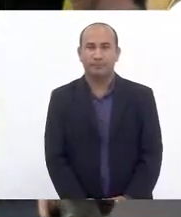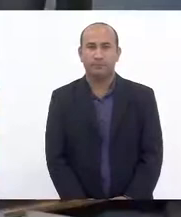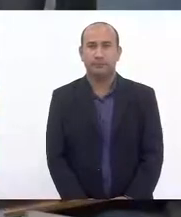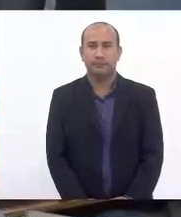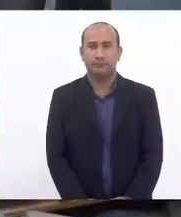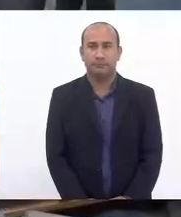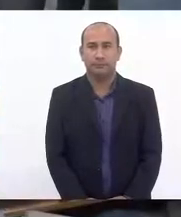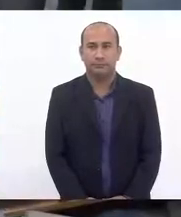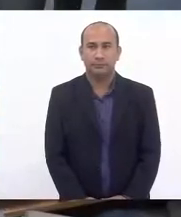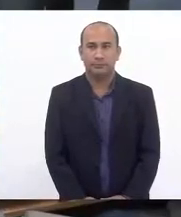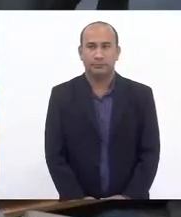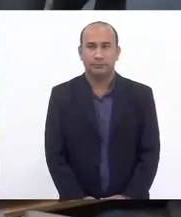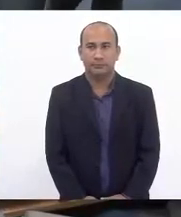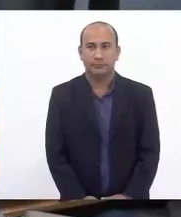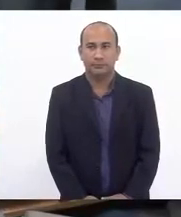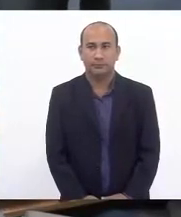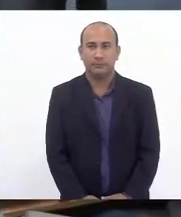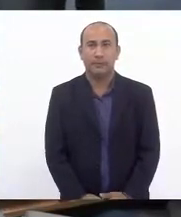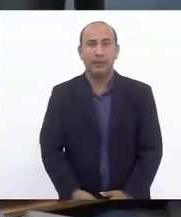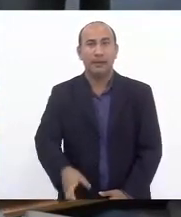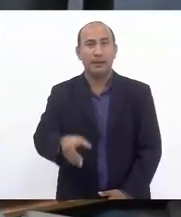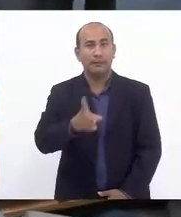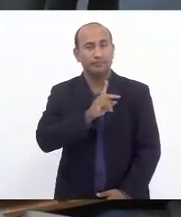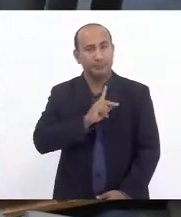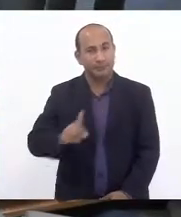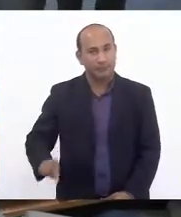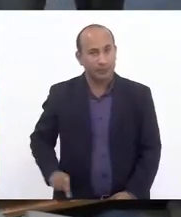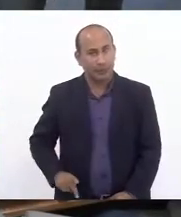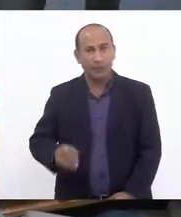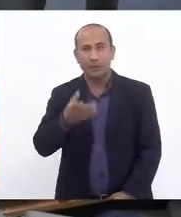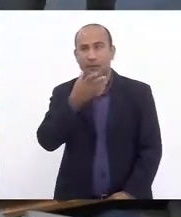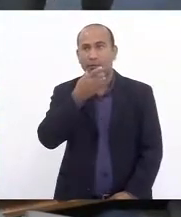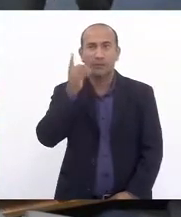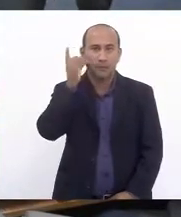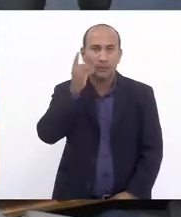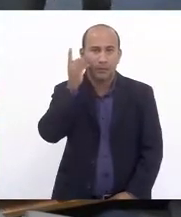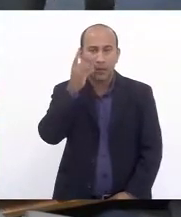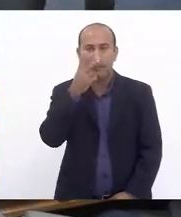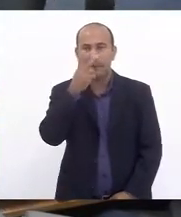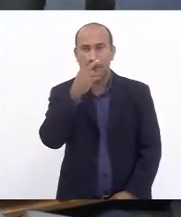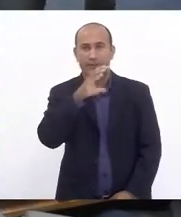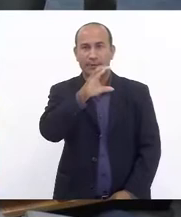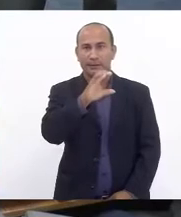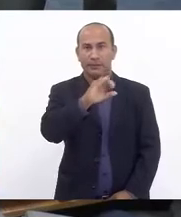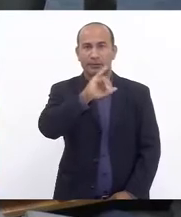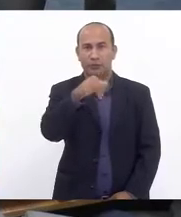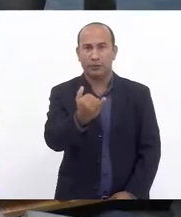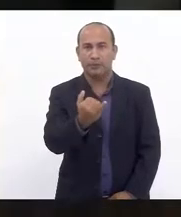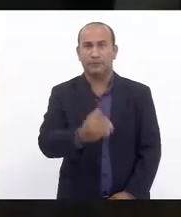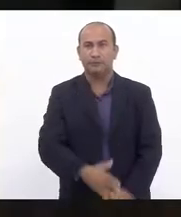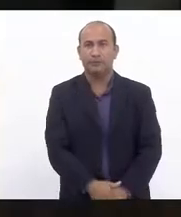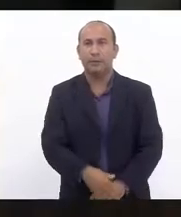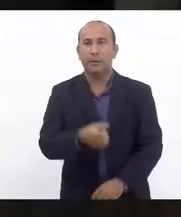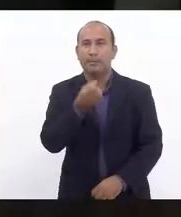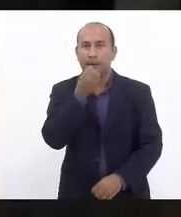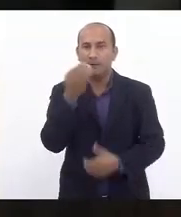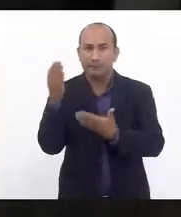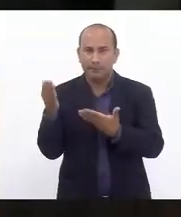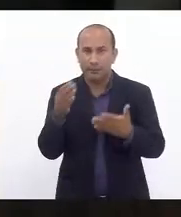Ronaldo, por favor. Boa tarde, presidente, nobres deputados. Acompanho o parecer da CCJ. Sejam todas bem-vindas.